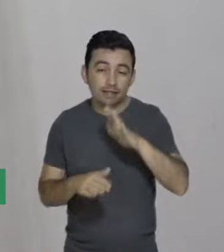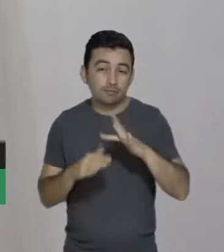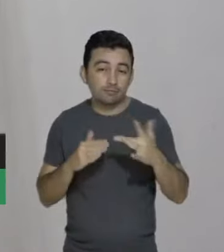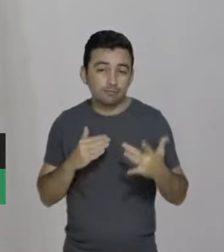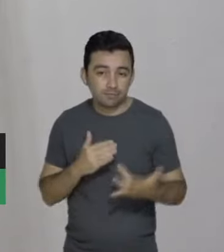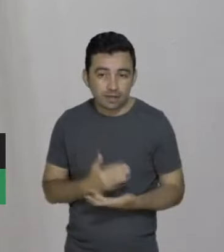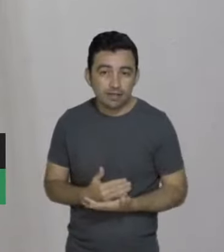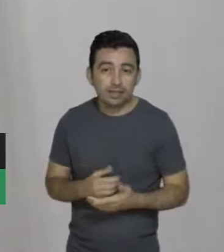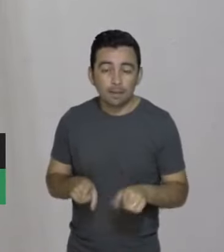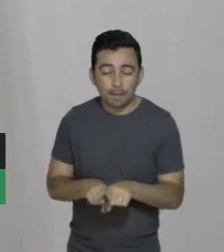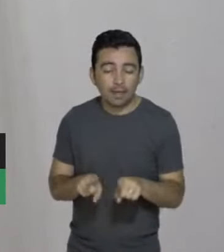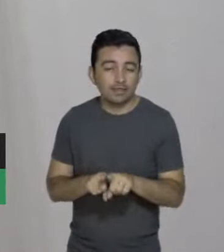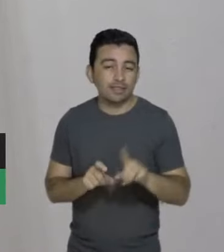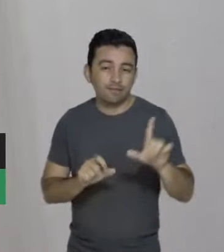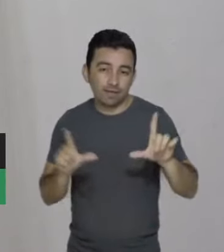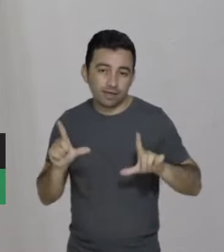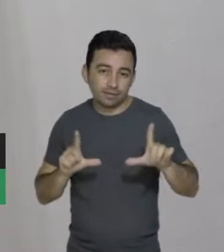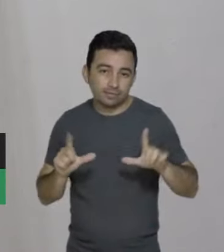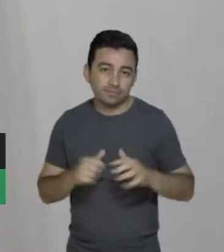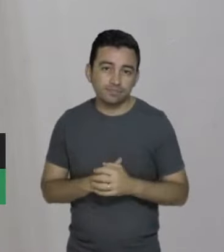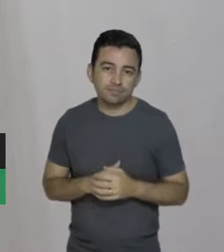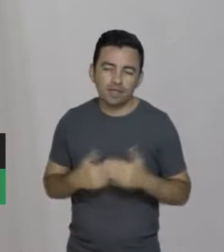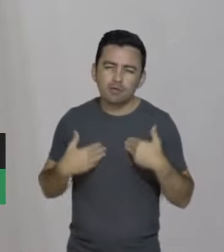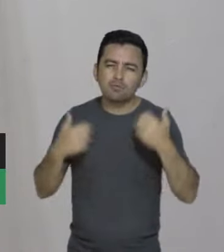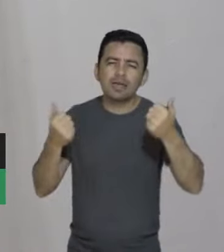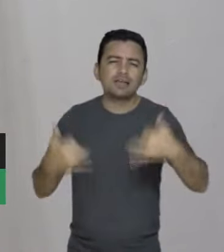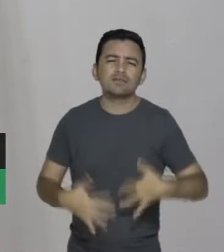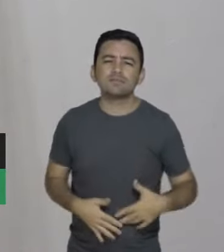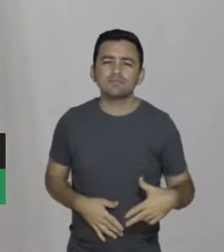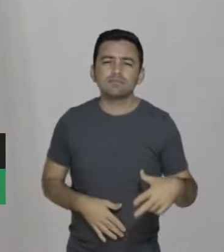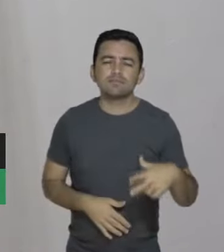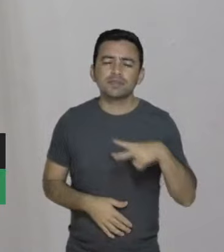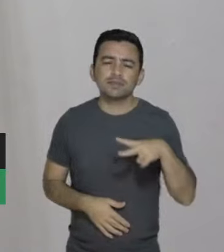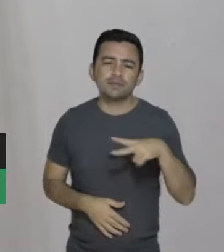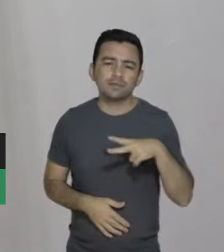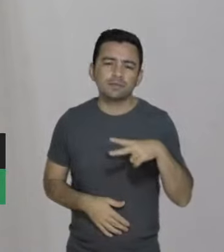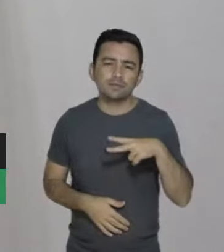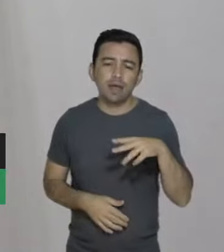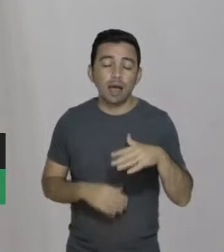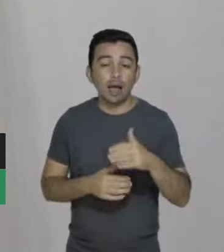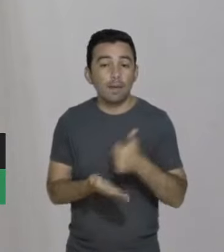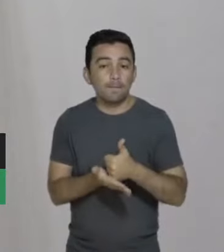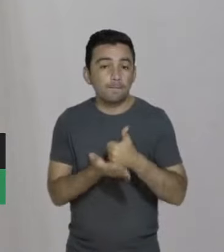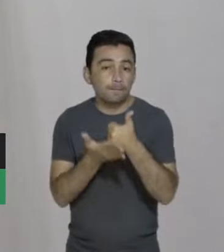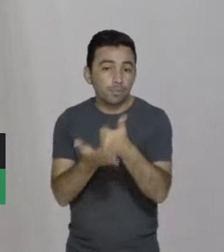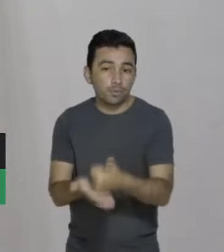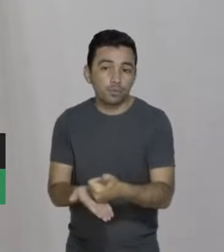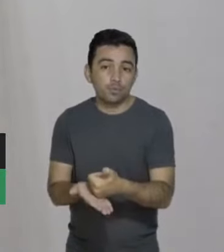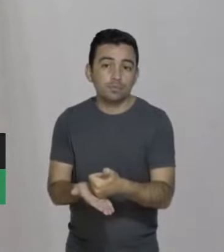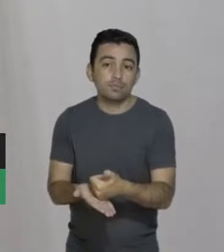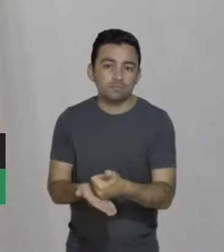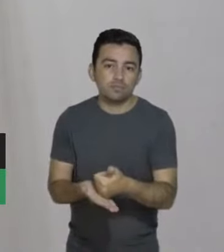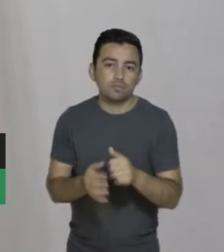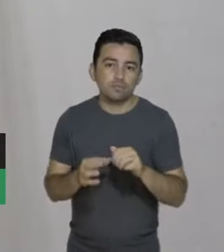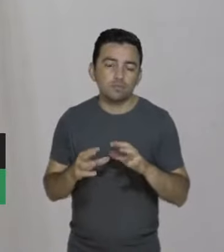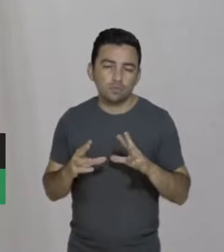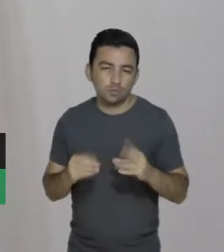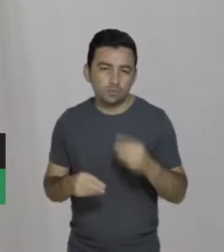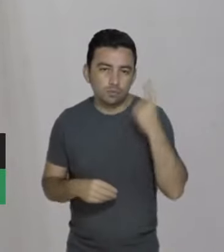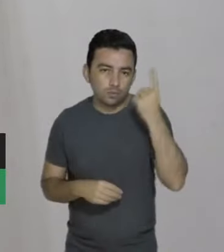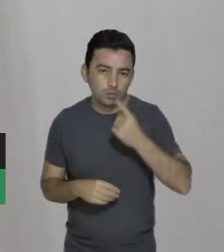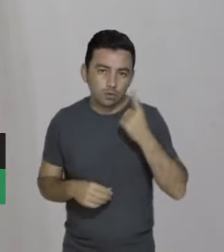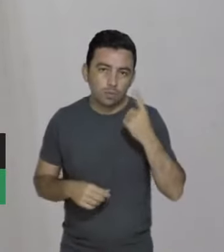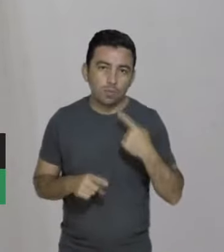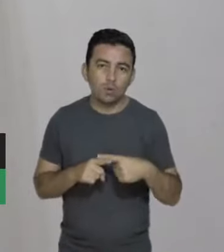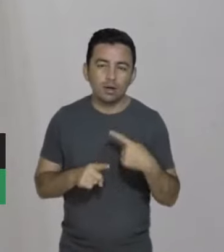pela TV alesc eu vim explicações pessoais pedir o apoio dos Senhores deputados e também das deputadas para